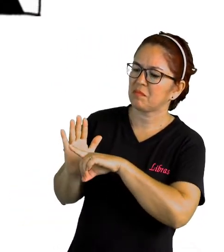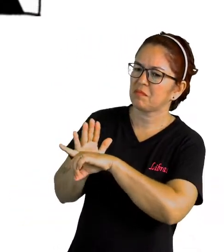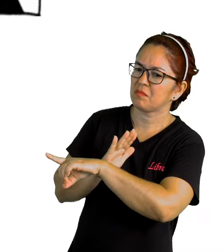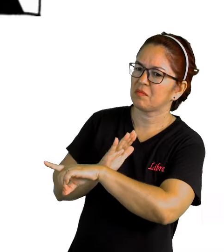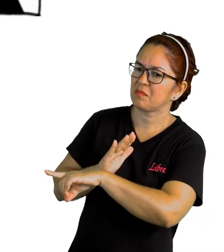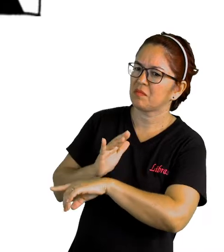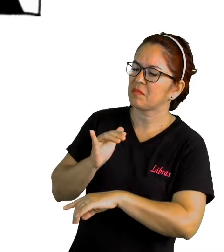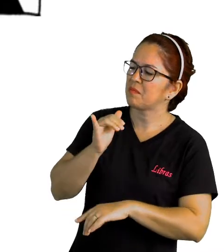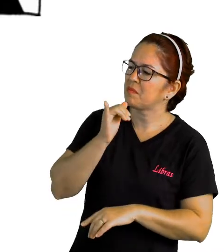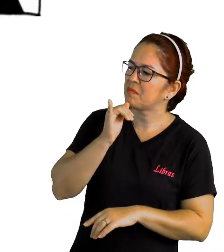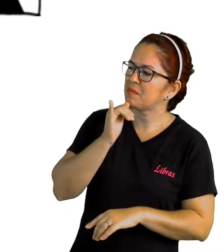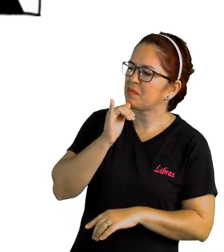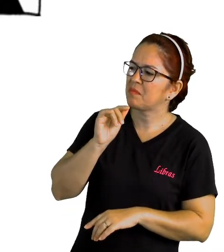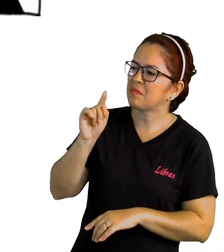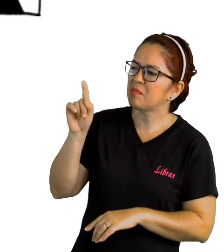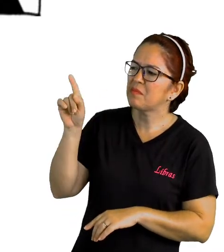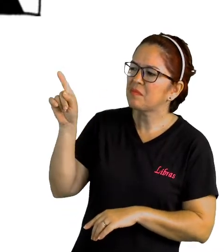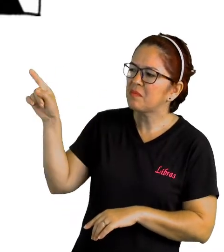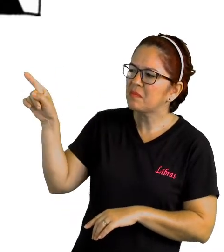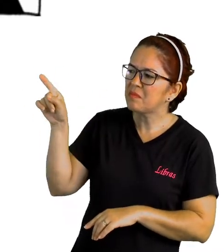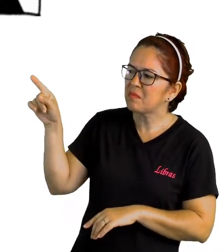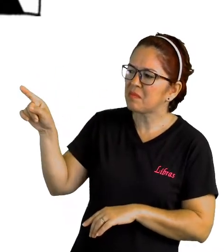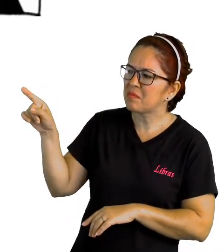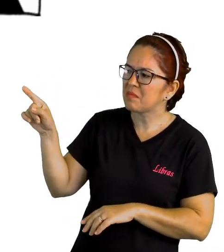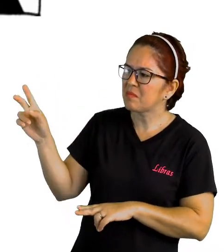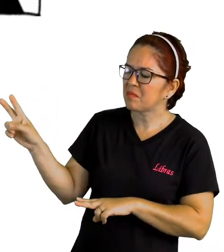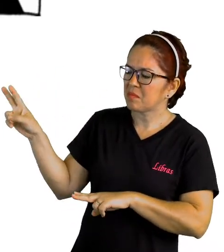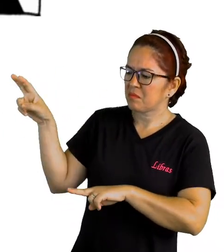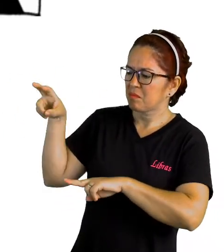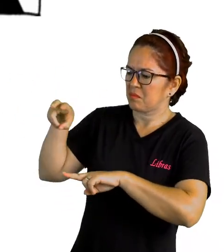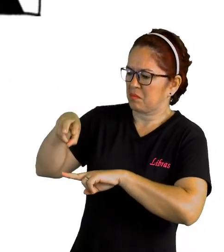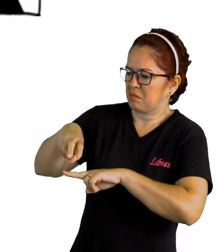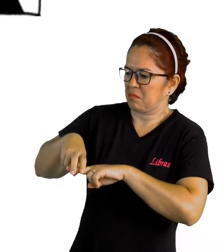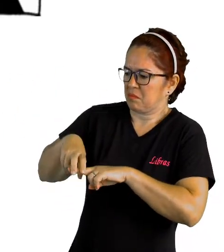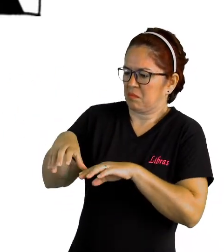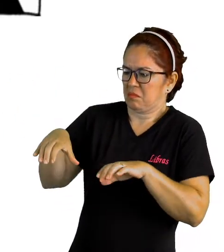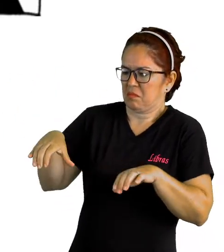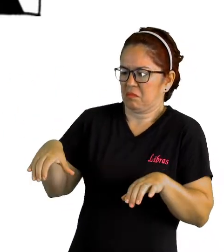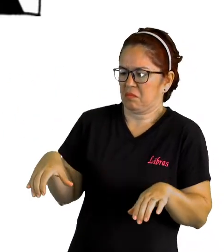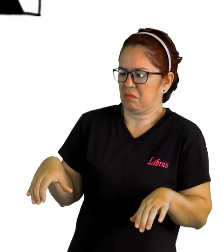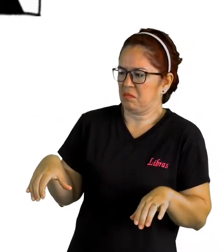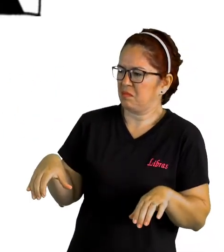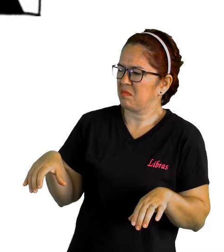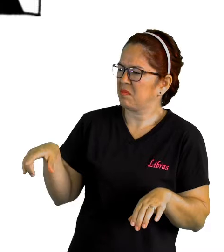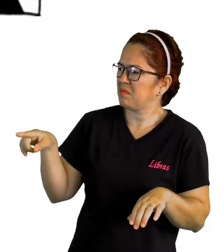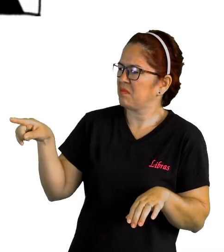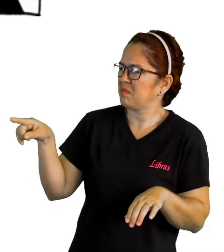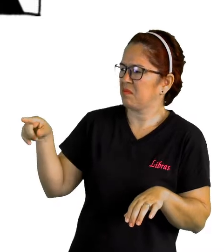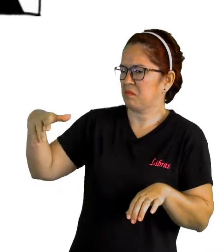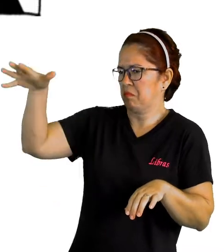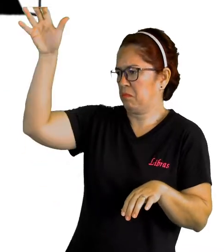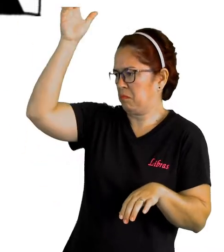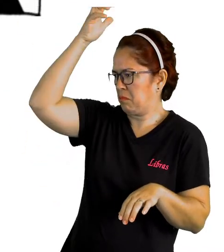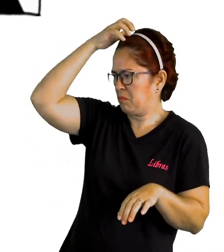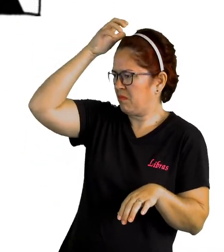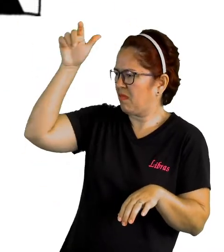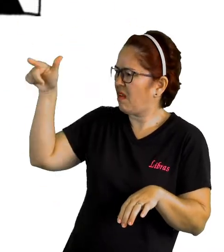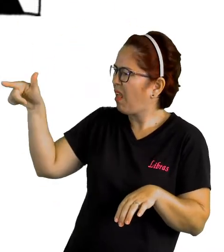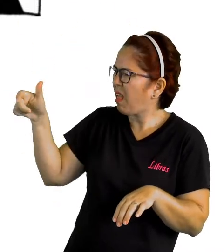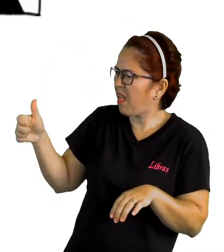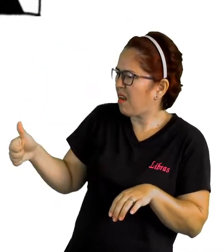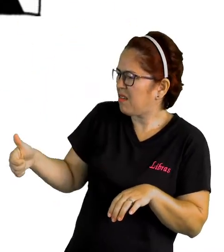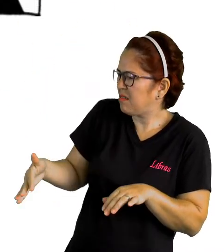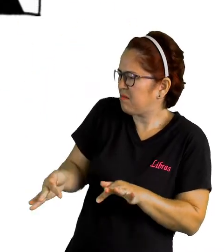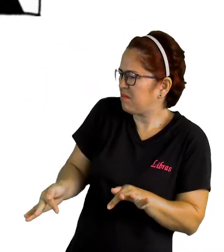como o Agar está fazendo no trono? Certo. Observem aí na tirinha